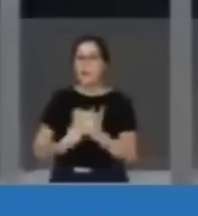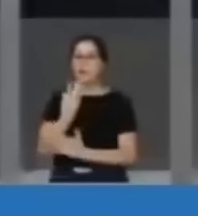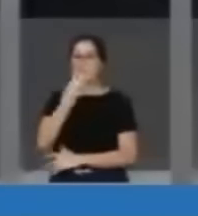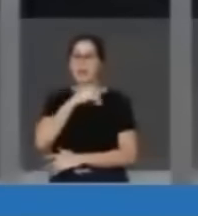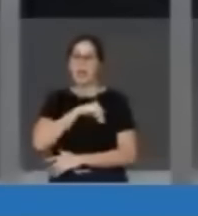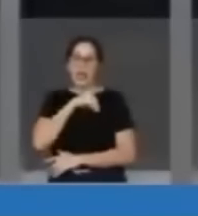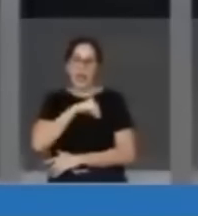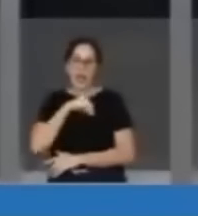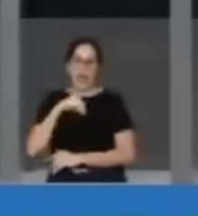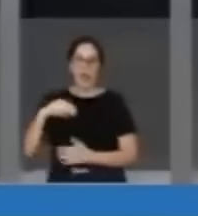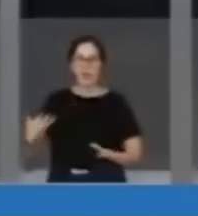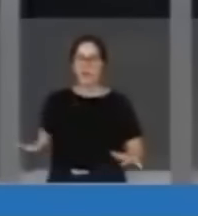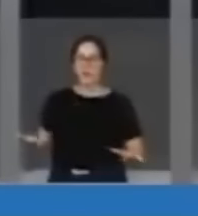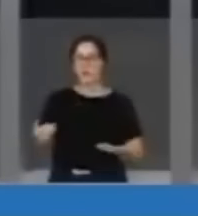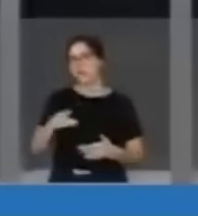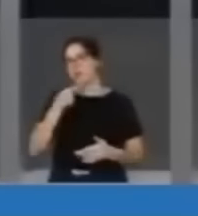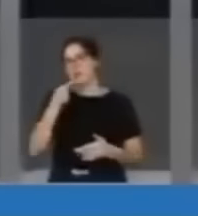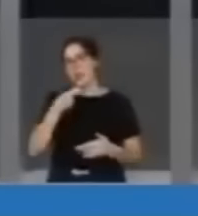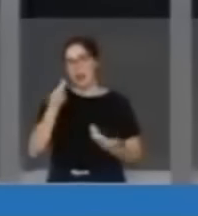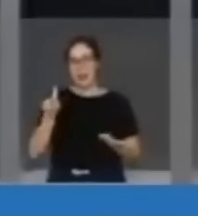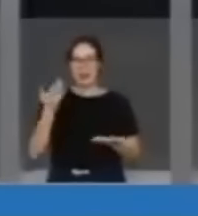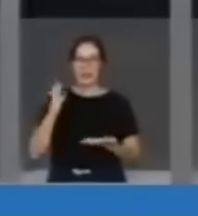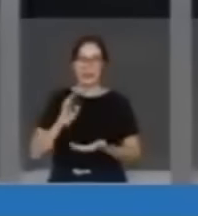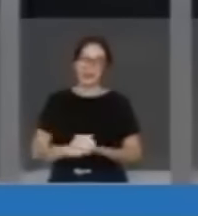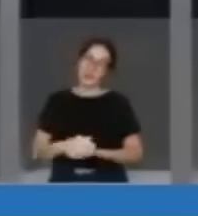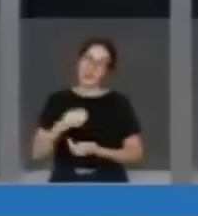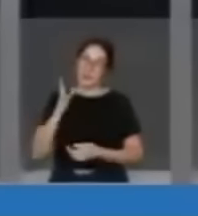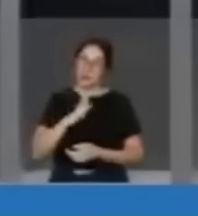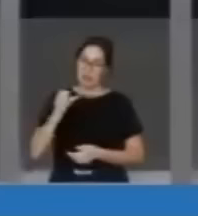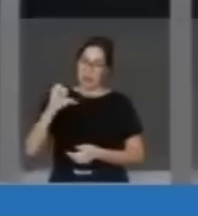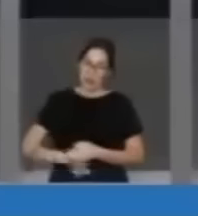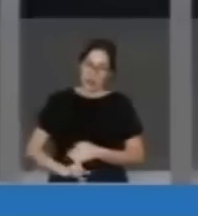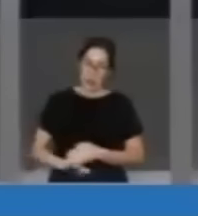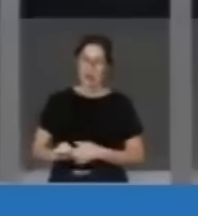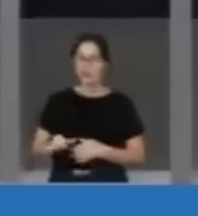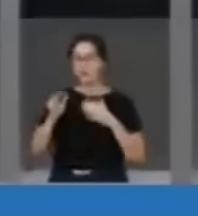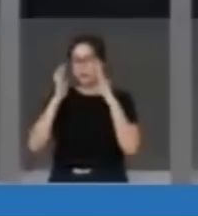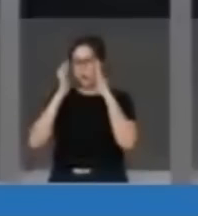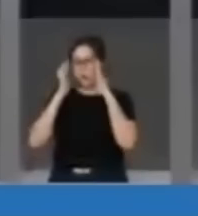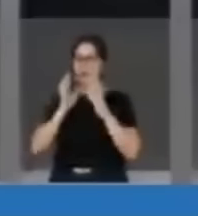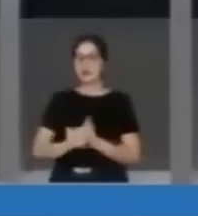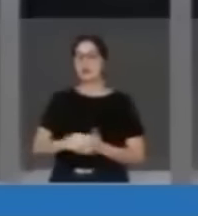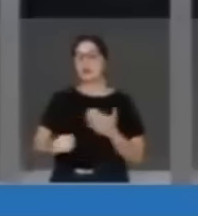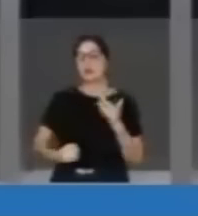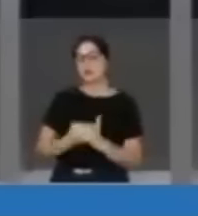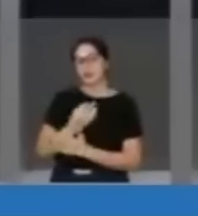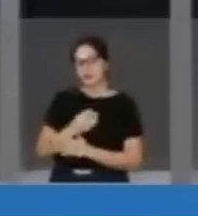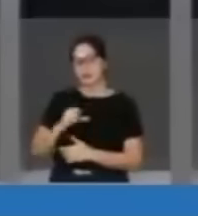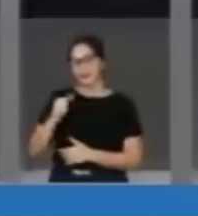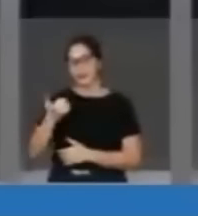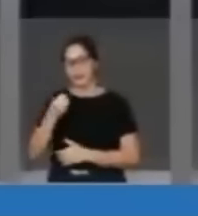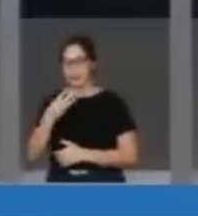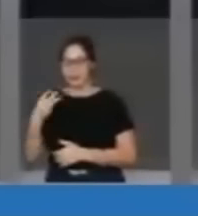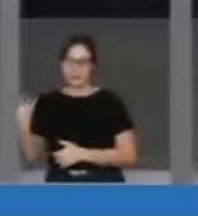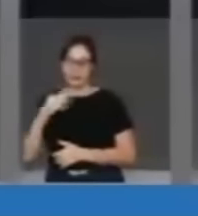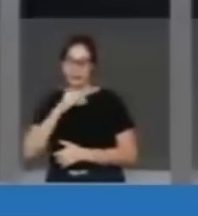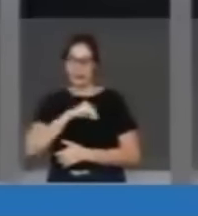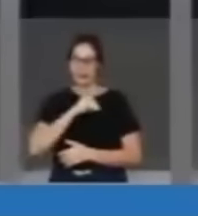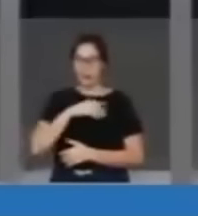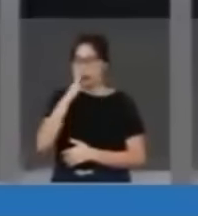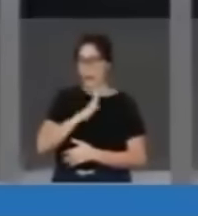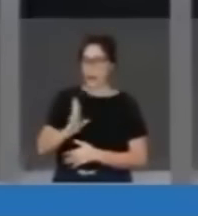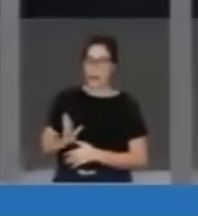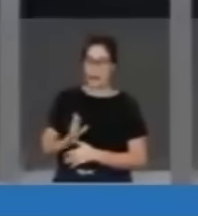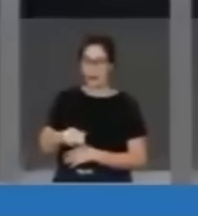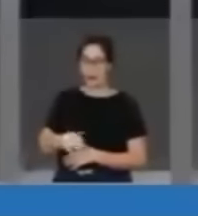mínimo, dizia que ia quebrar o país não quebrou. Foi assim quando criou o 13º salário mínimo, e o Brasil continua